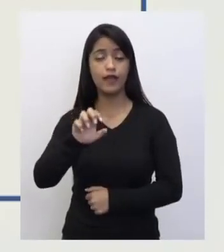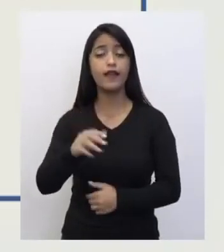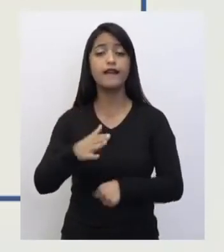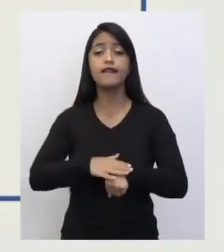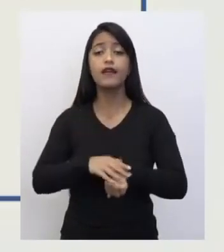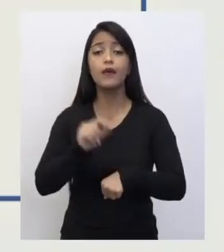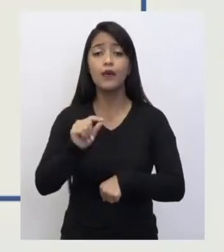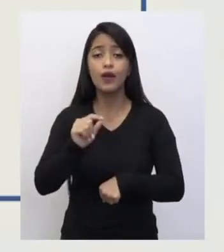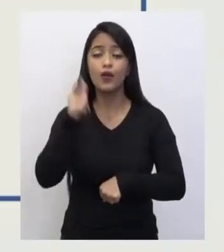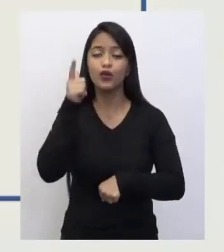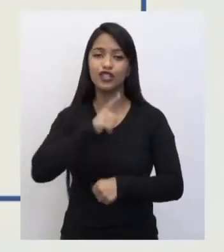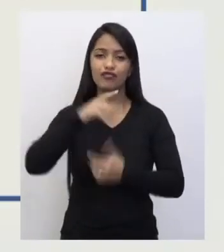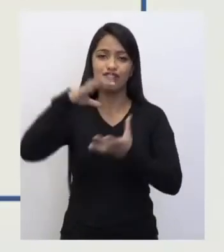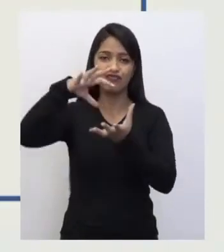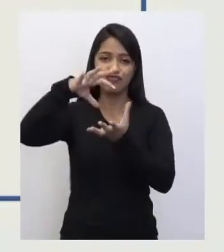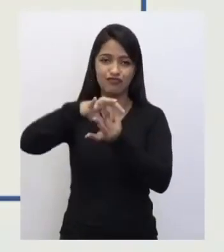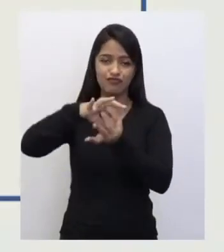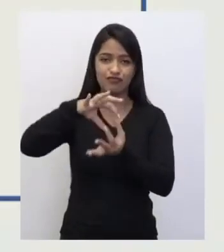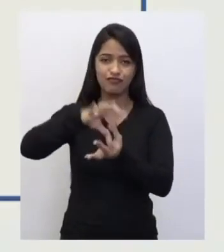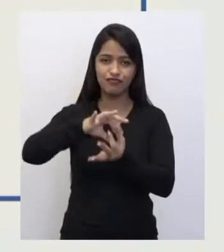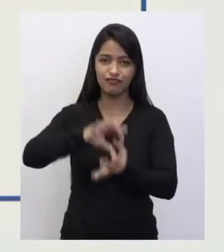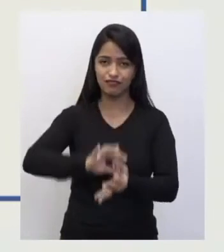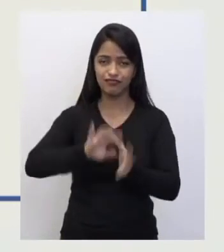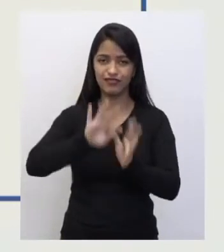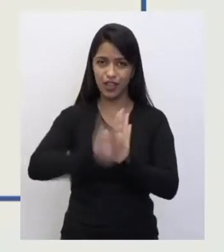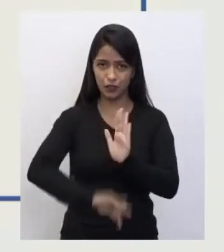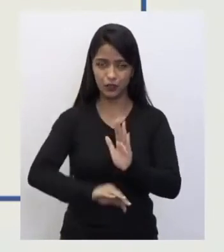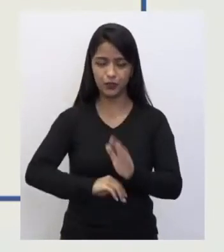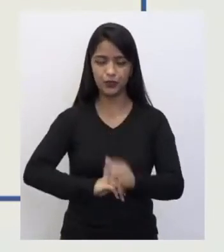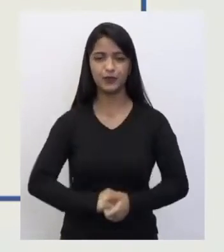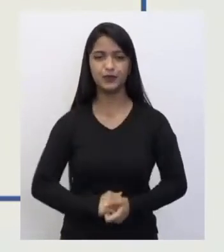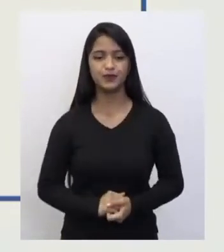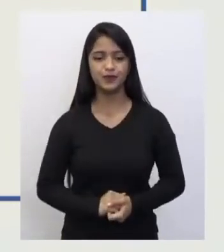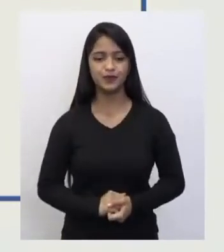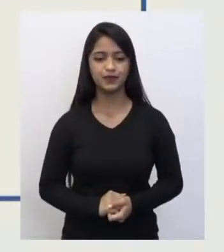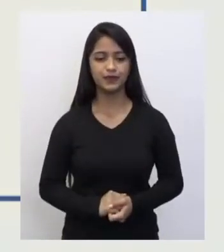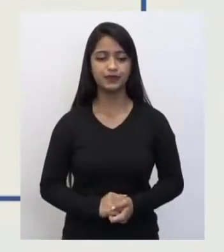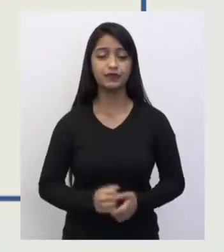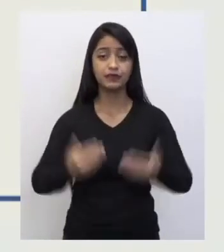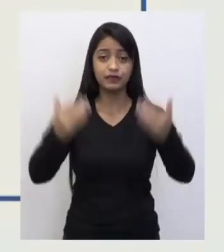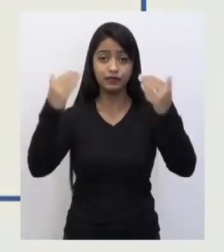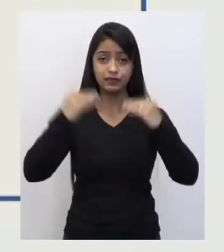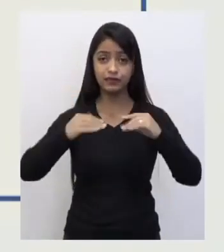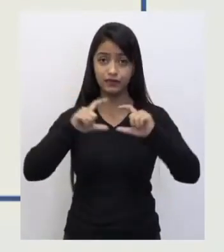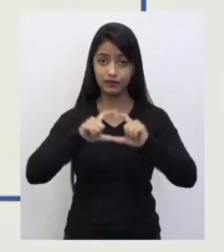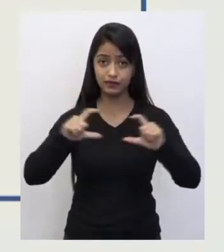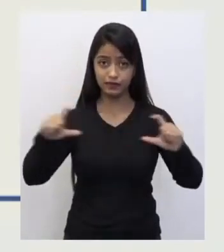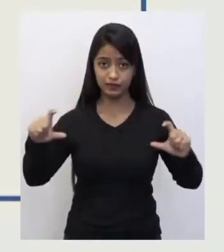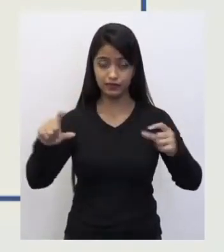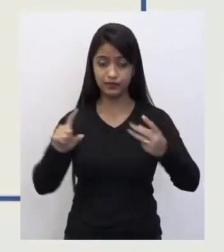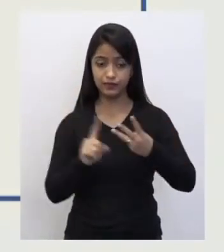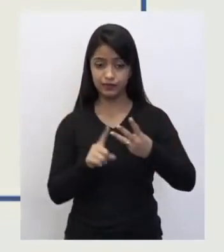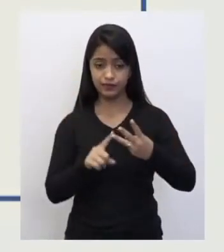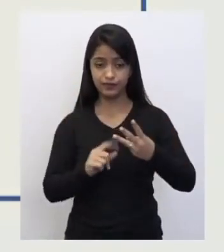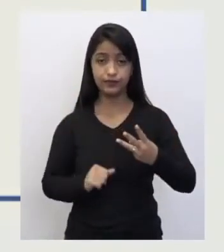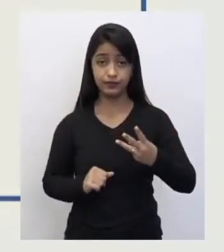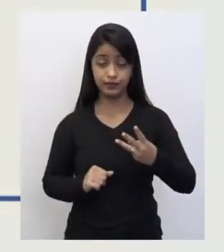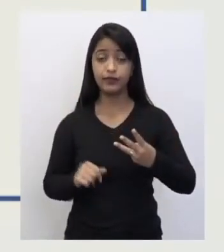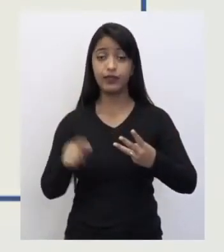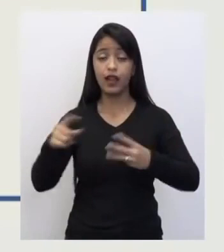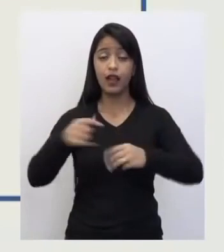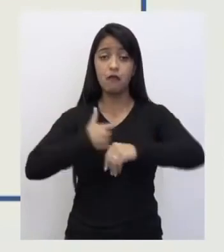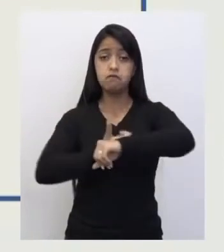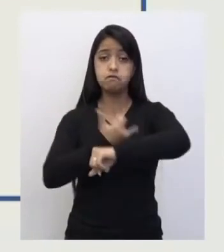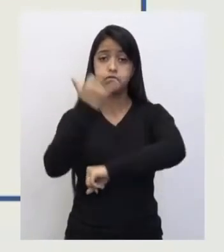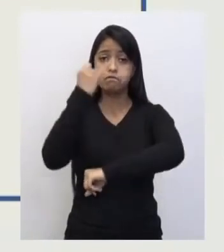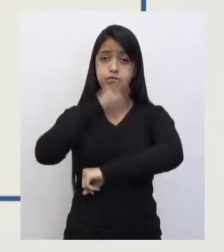para a coesão, né, para a articulação desse texto. Daí nós vamos ao próximo parágrafo. Sua gestação